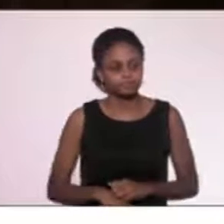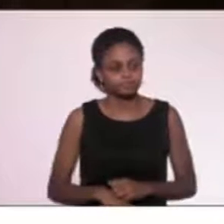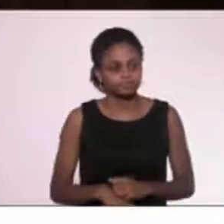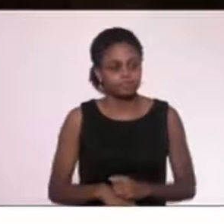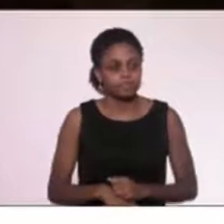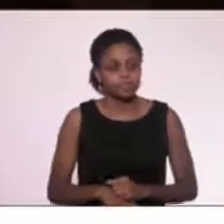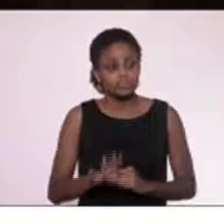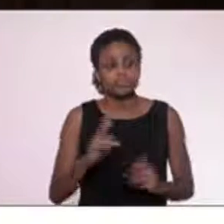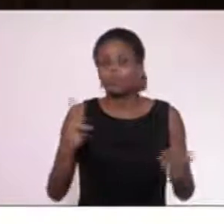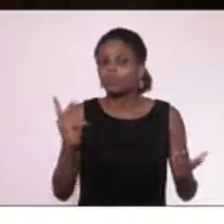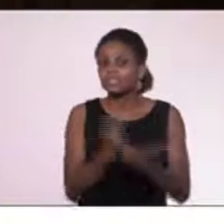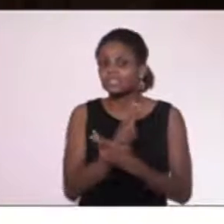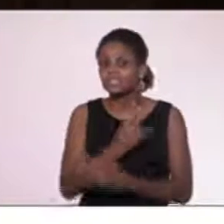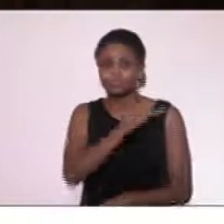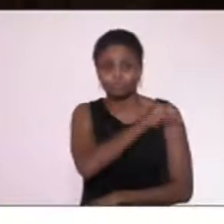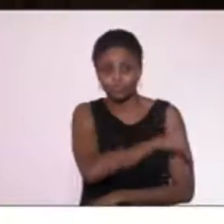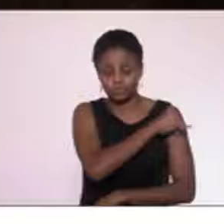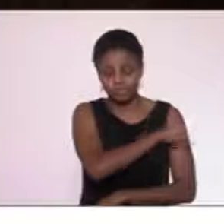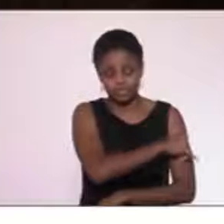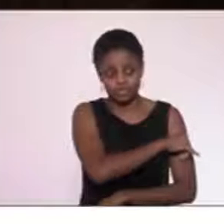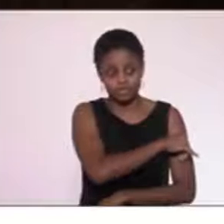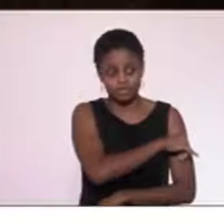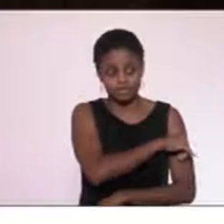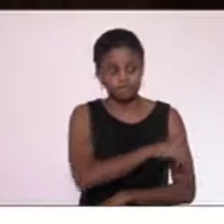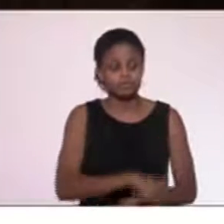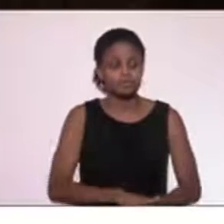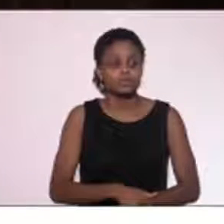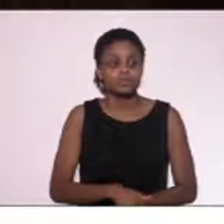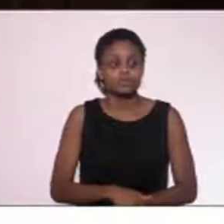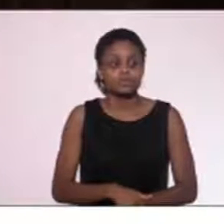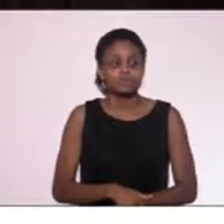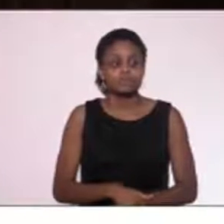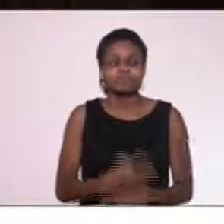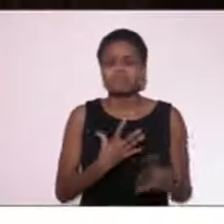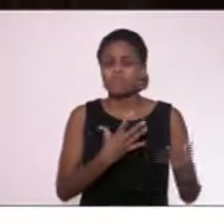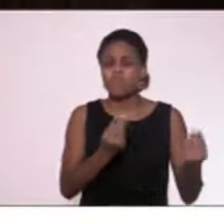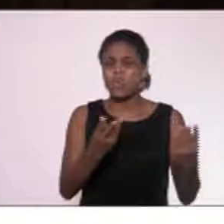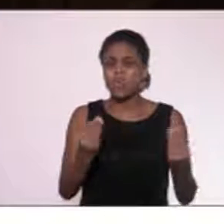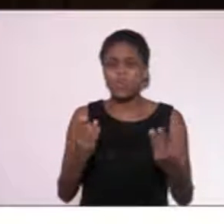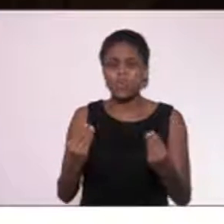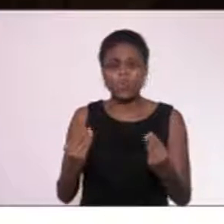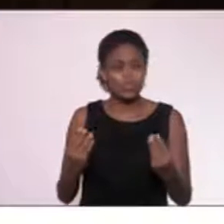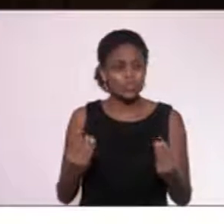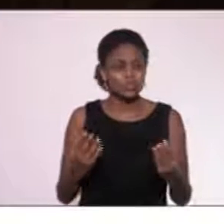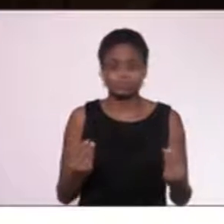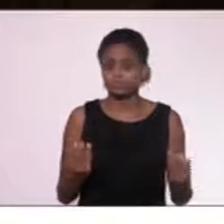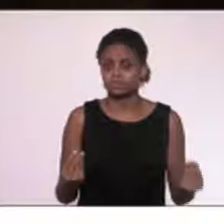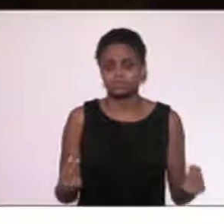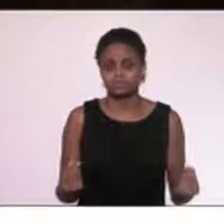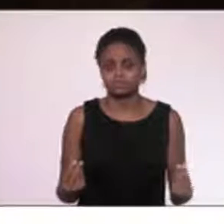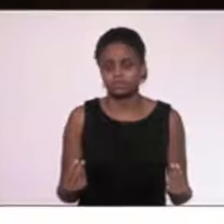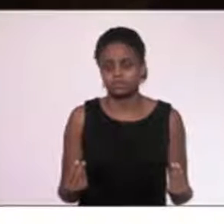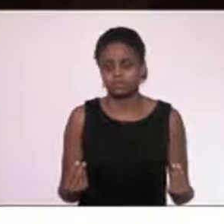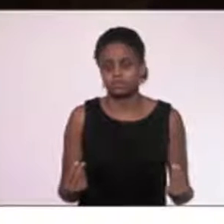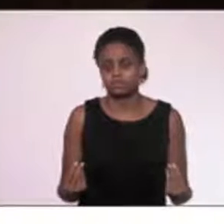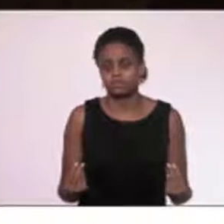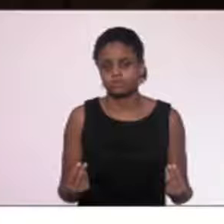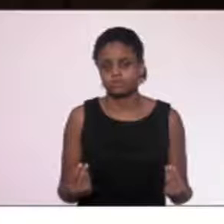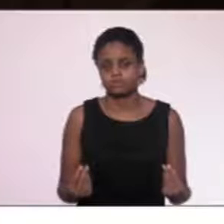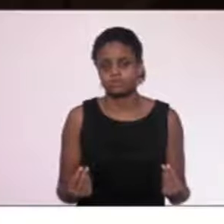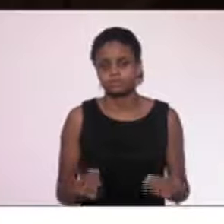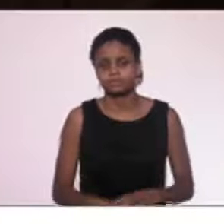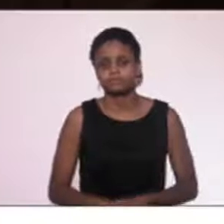está acontecendo no Rio de Janeiro de uma maneira absolutamente abundante,